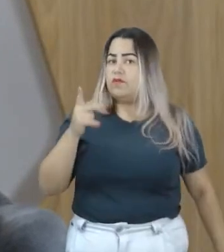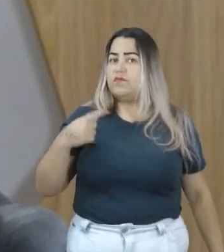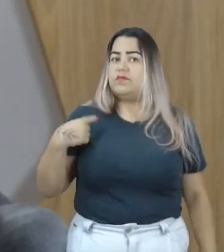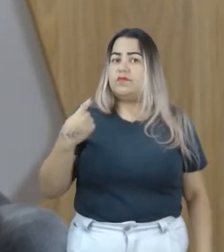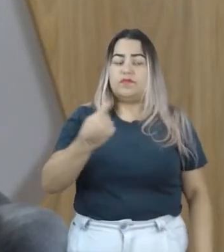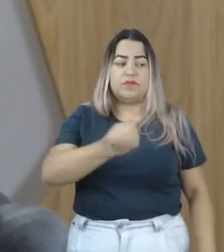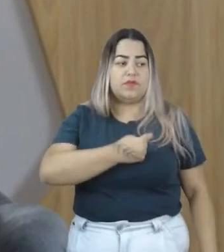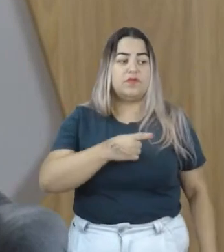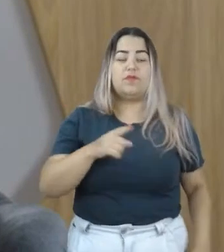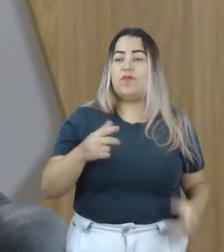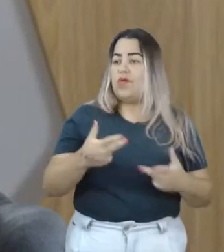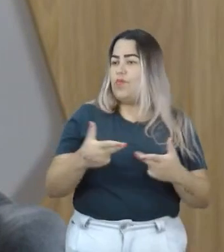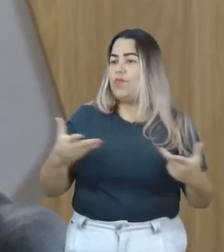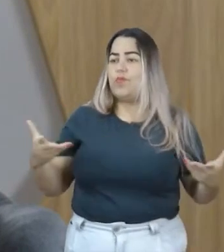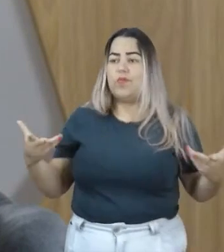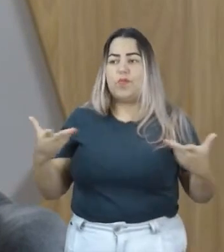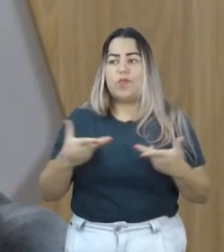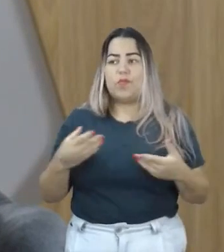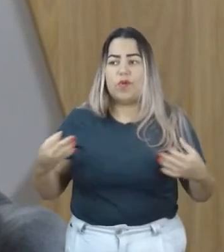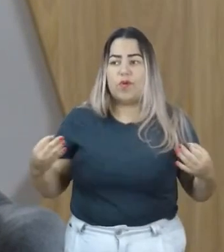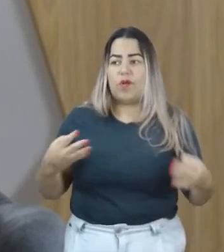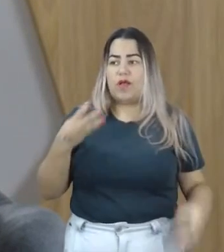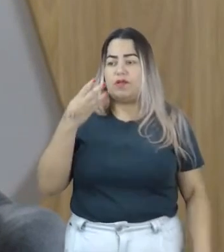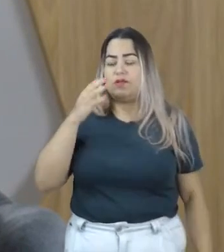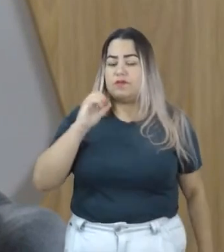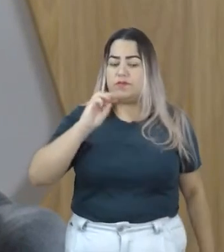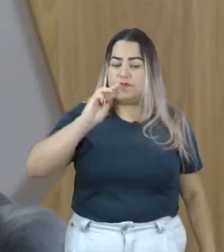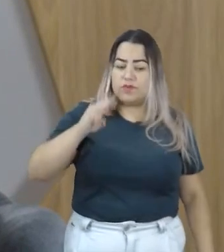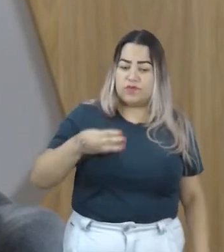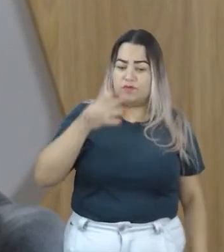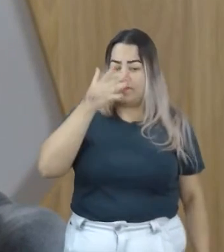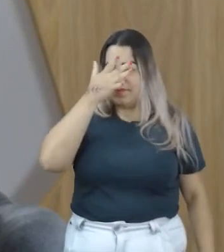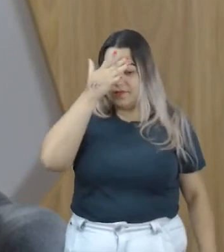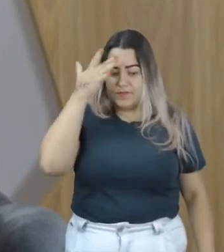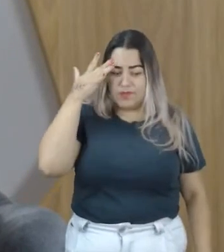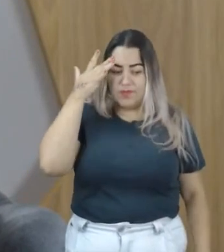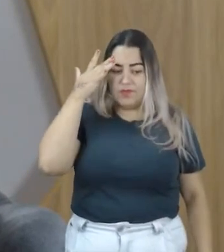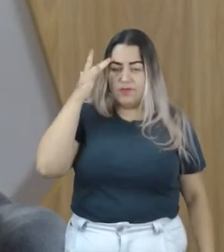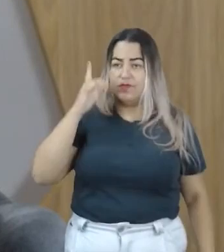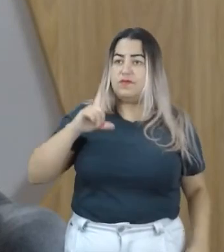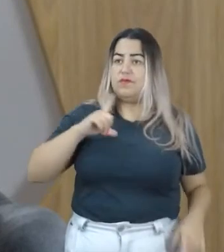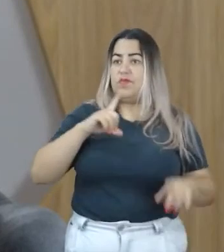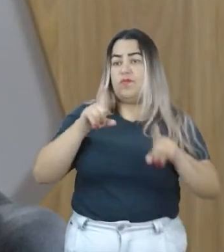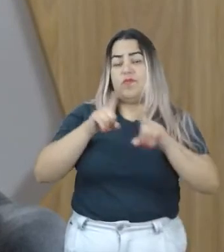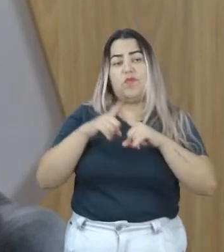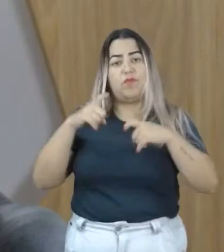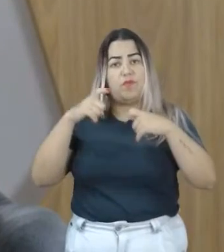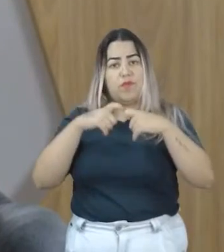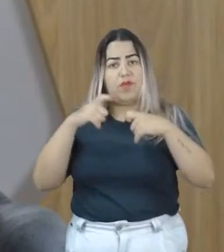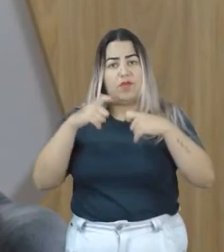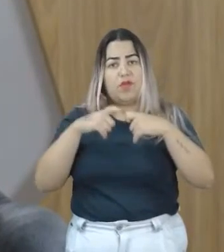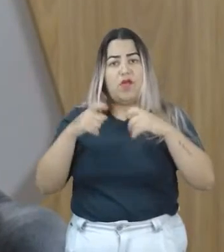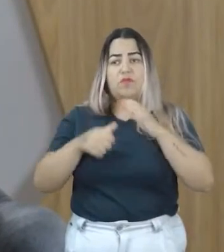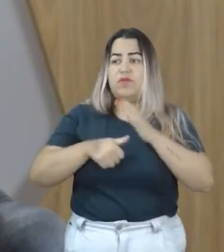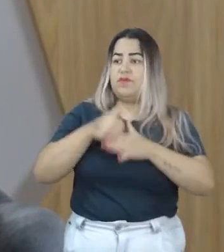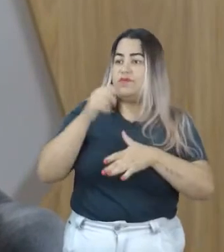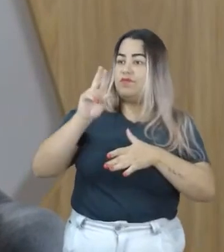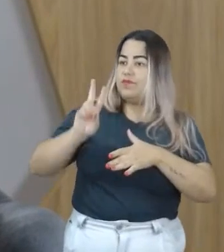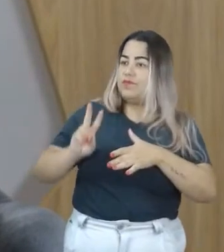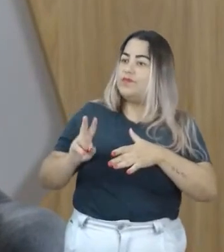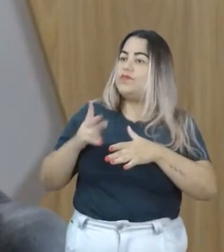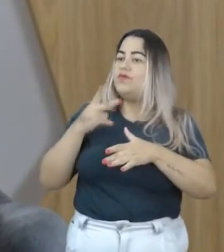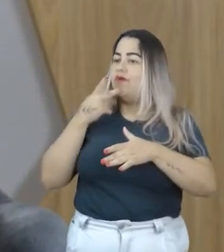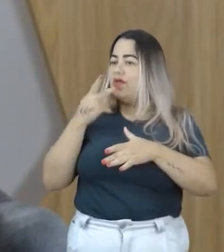foi uma coisa assim fantástica ver 40 milhões de pessoas passarem a ter um médico pela primeira vez para chamar de seu.